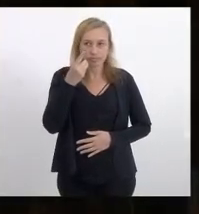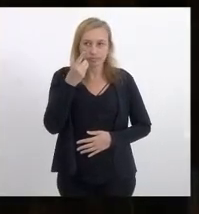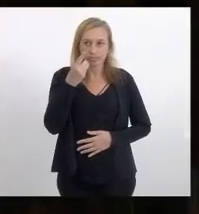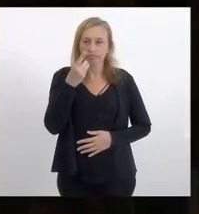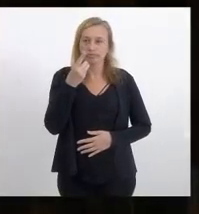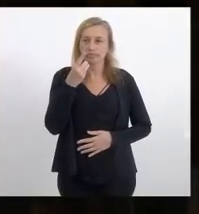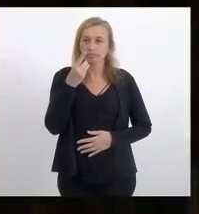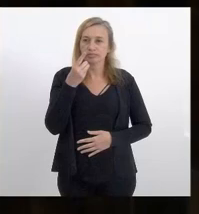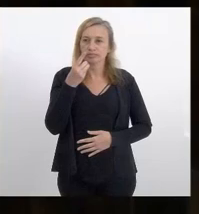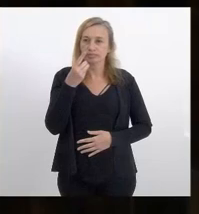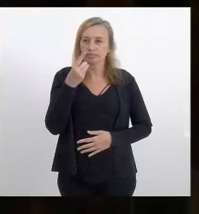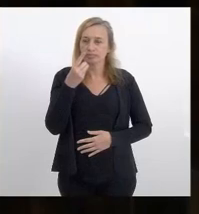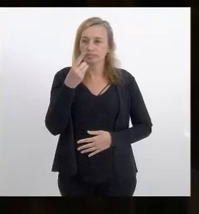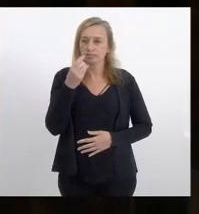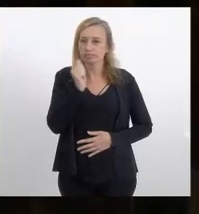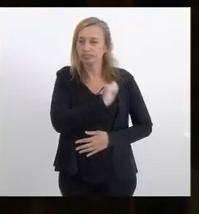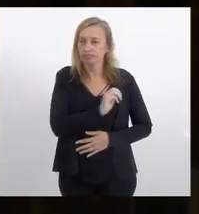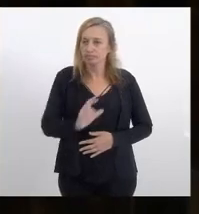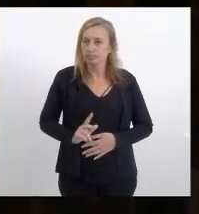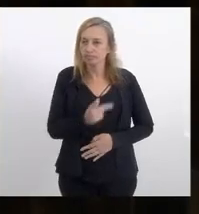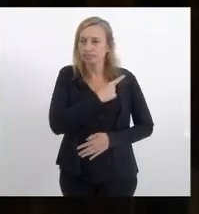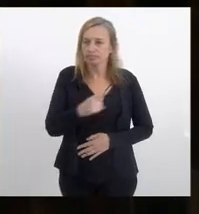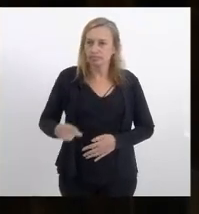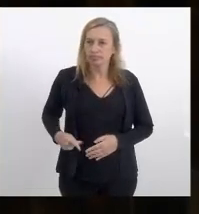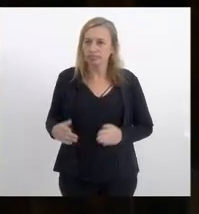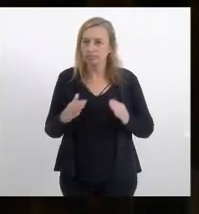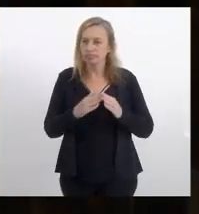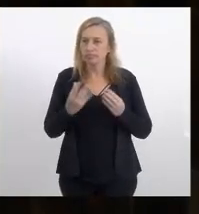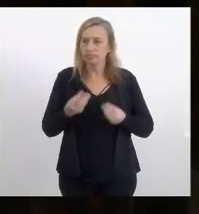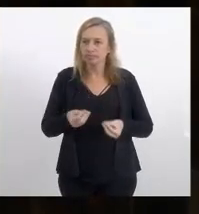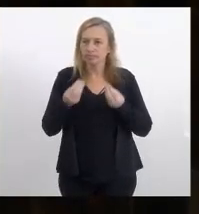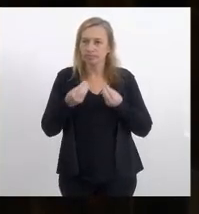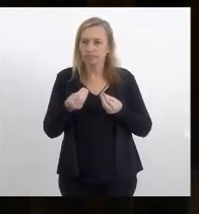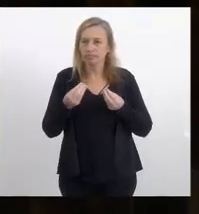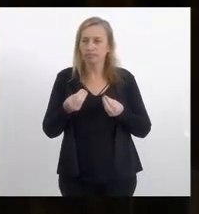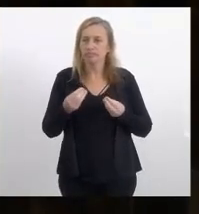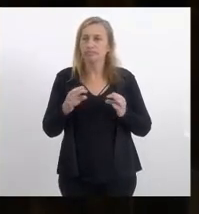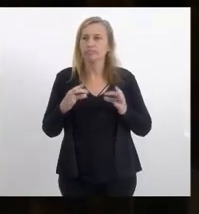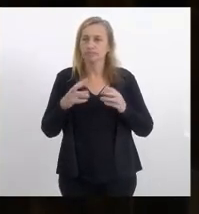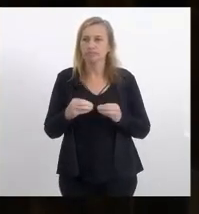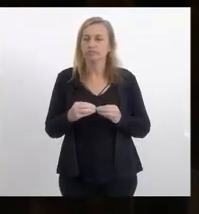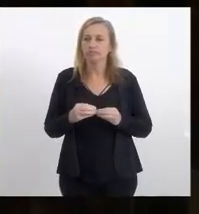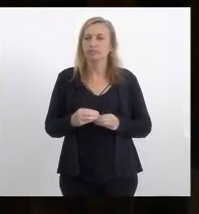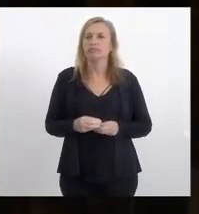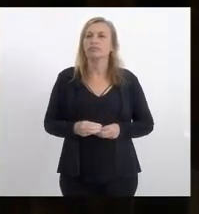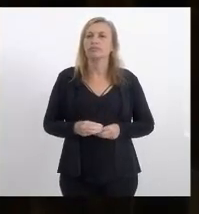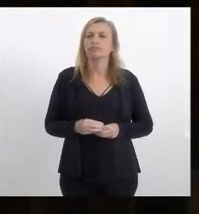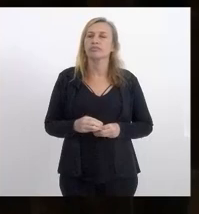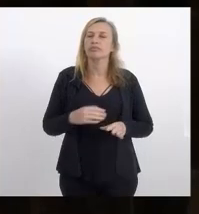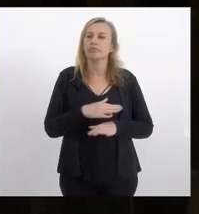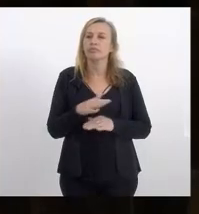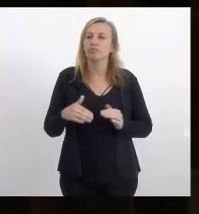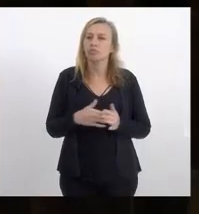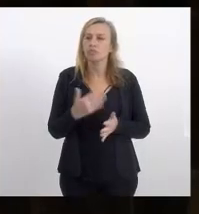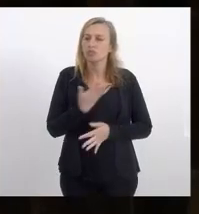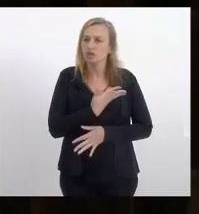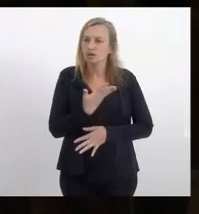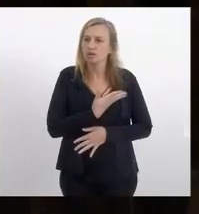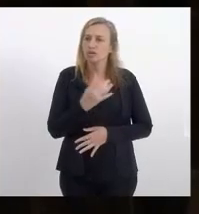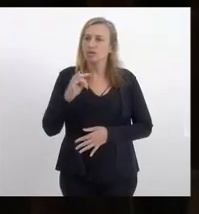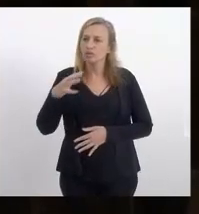André Ceciliano presente da sua casa que nos oportunizou tudo isso é cumprimentar os nossos colegas